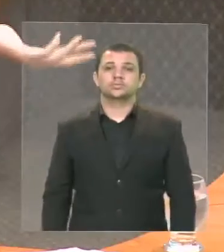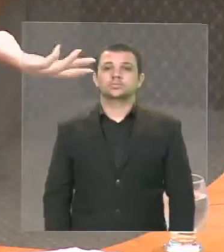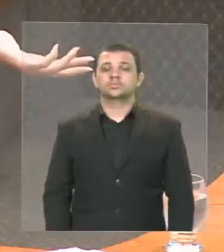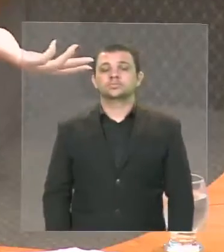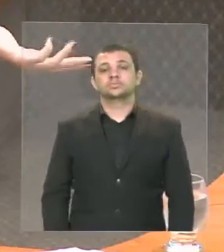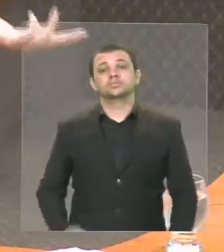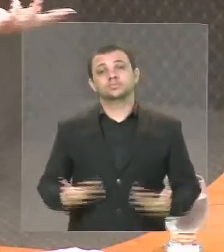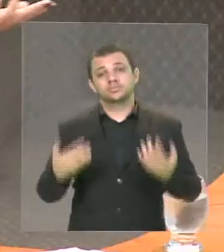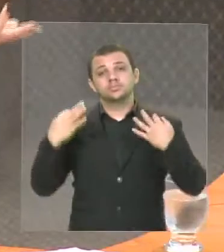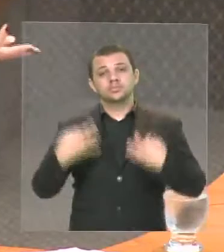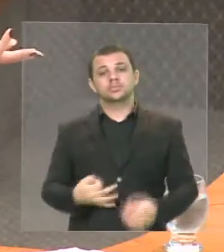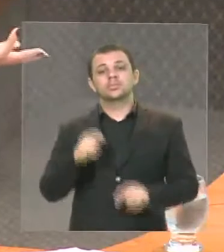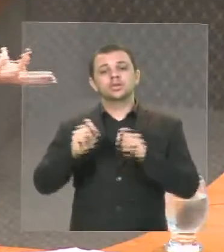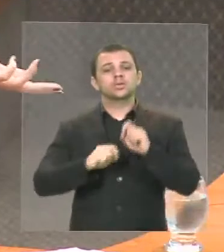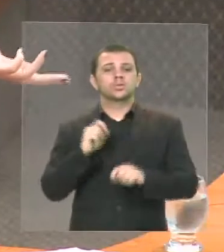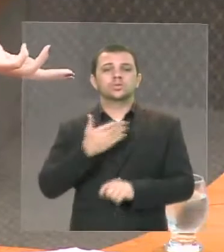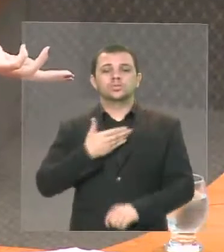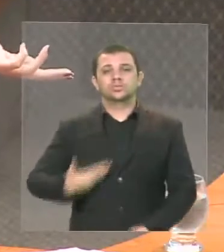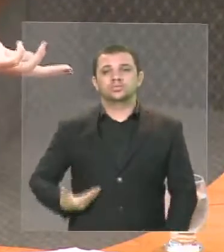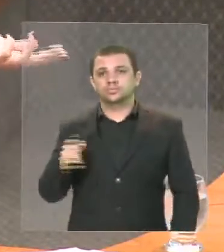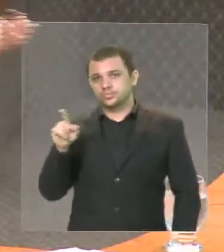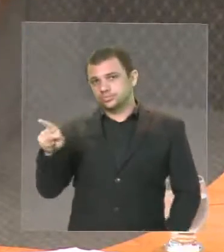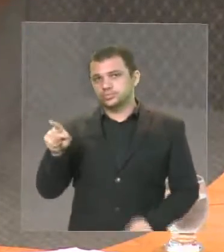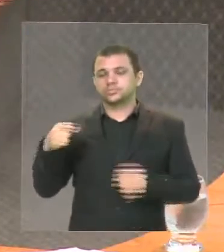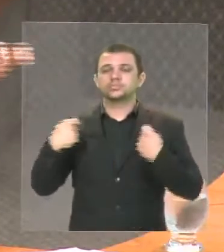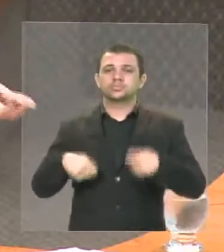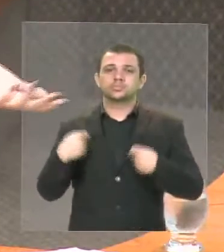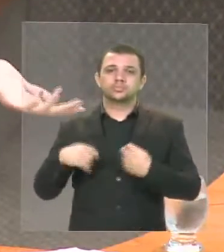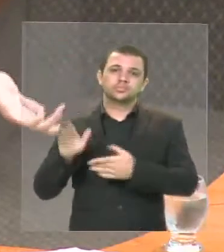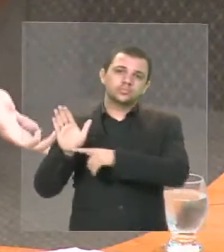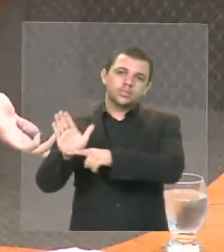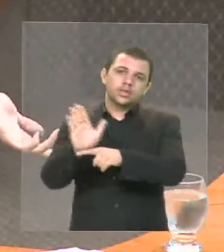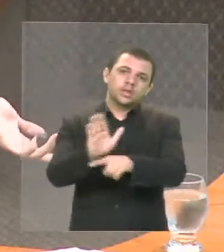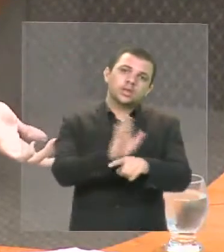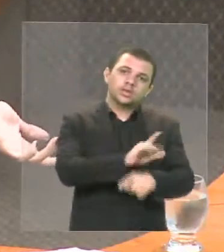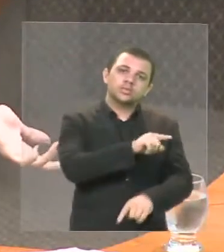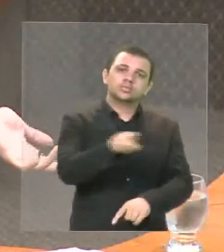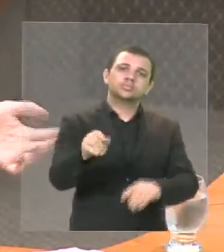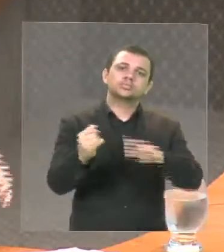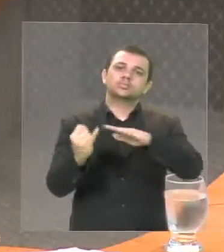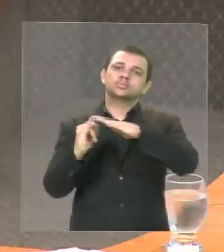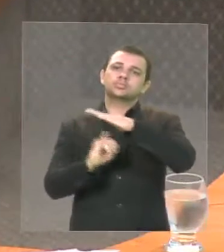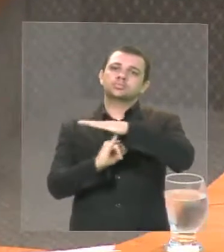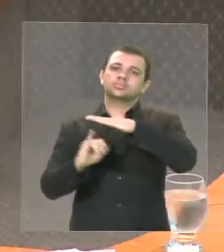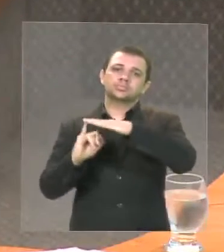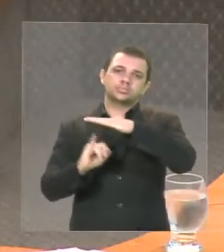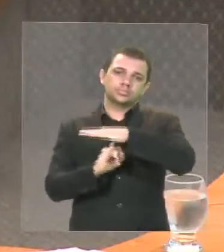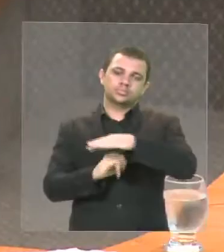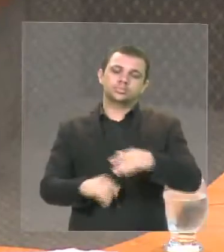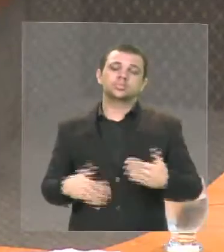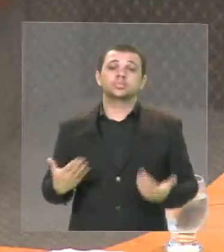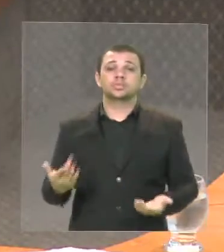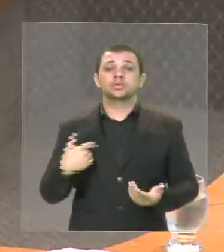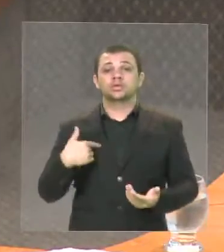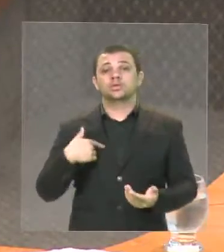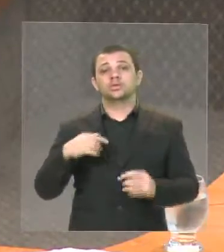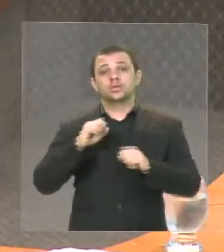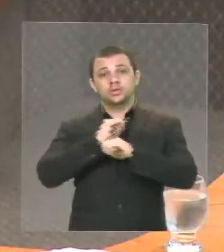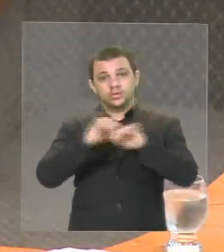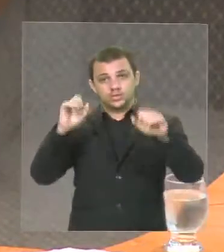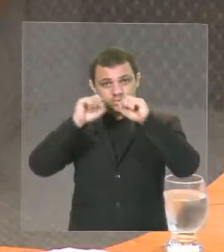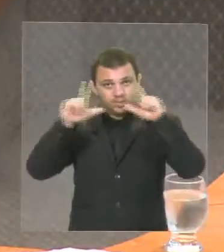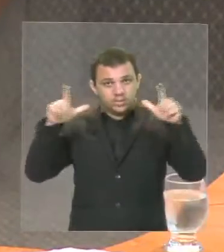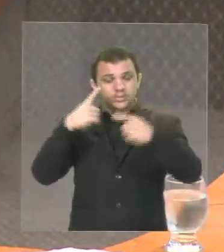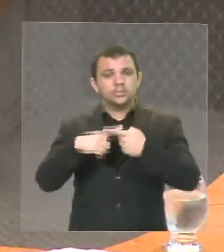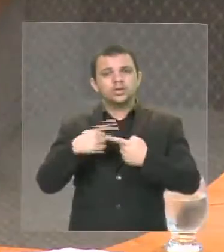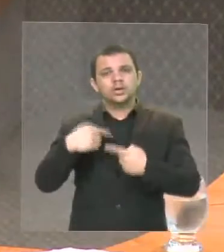nada mais justo que o governador ajudar essas instituições. Então, eu faço esse alerta porque eu sei